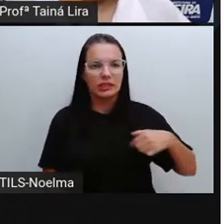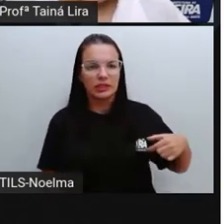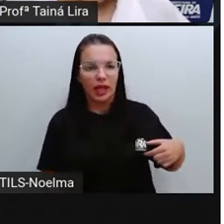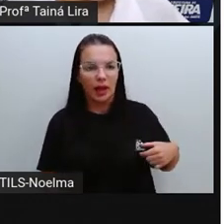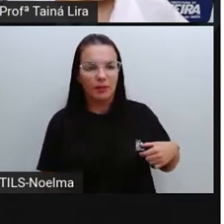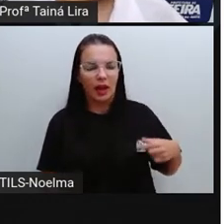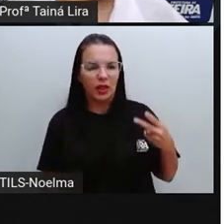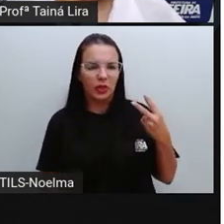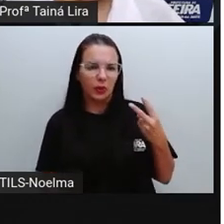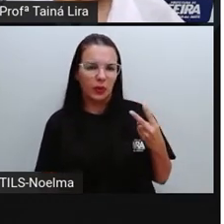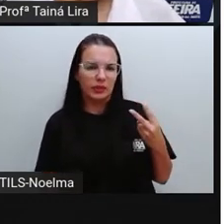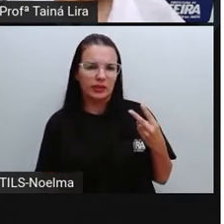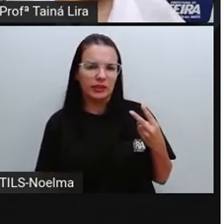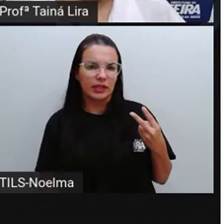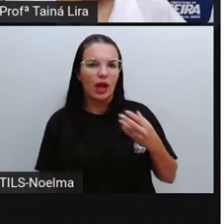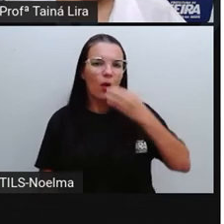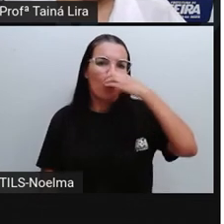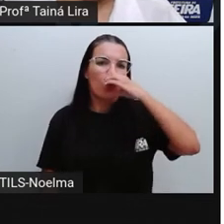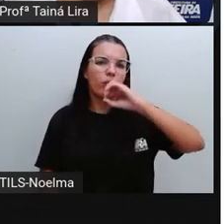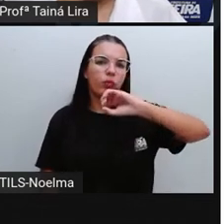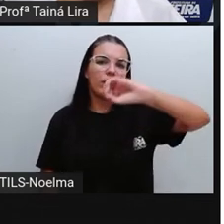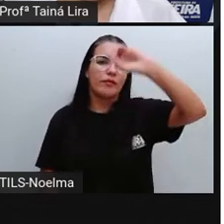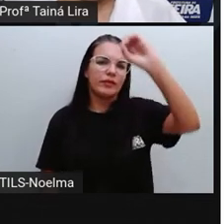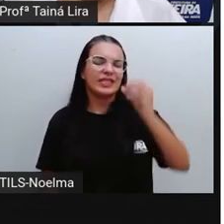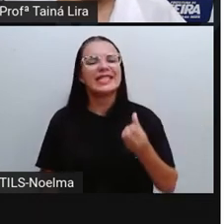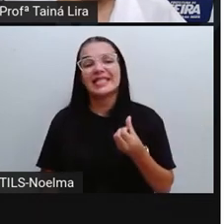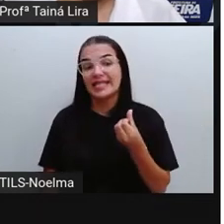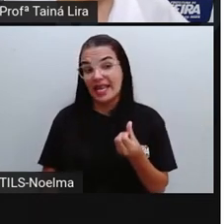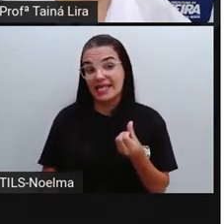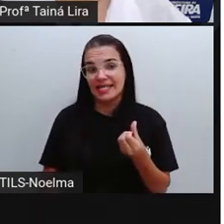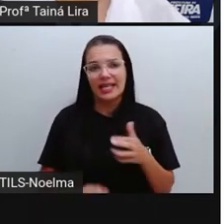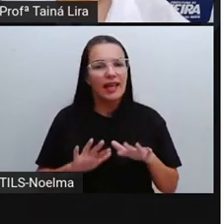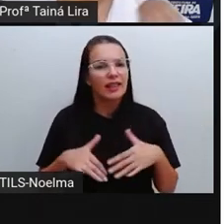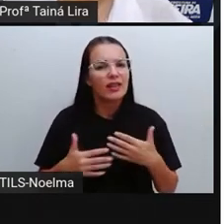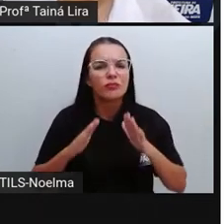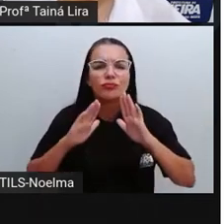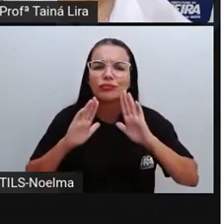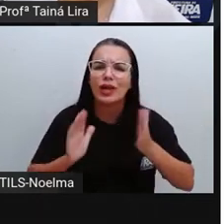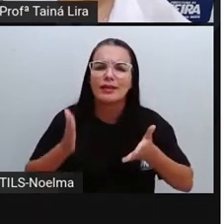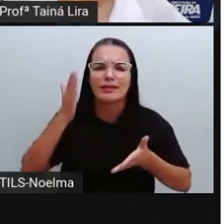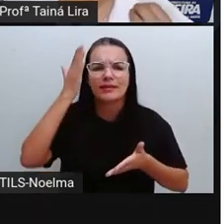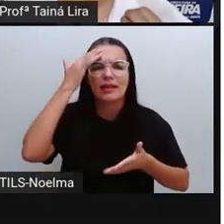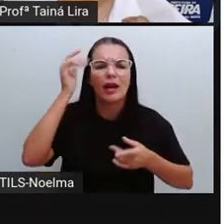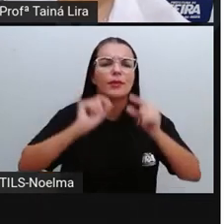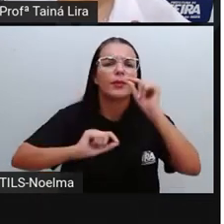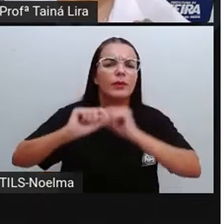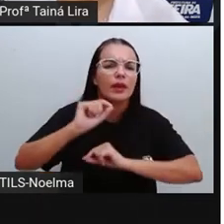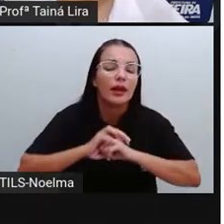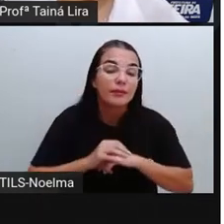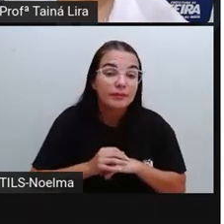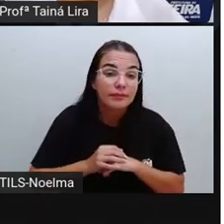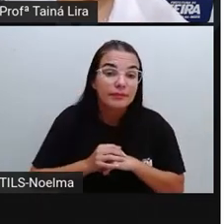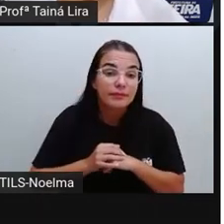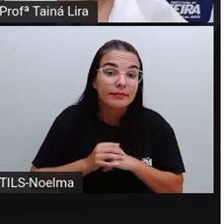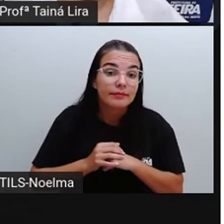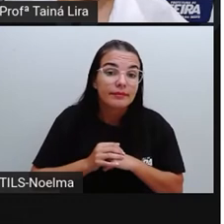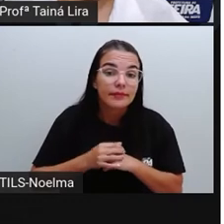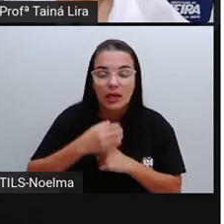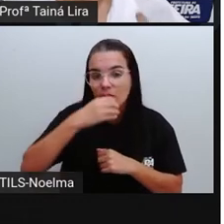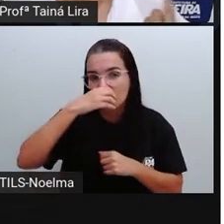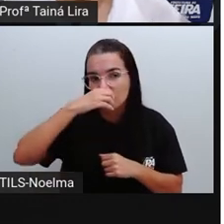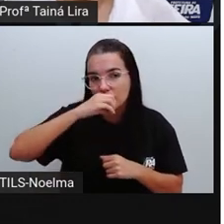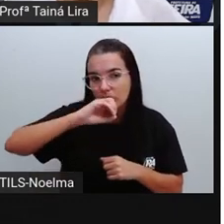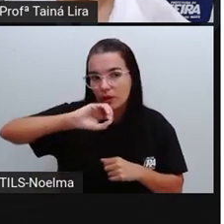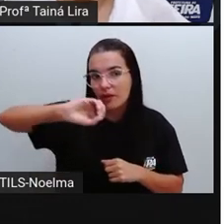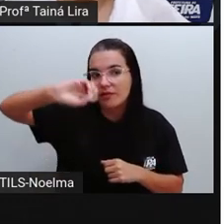elefante tem 6 metros, tá? E aí, quem é maior? A gente já viu aqui que o elefante, ó,